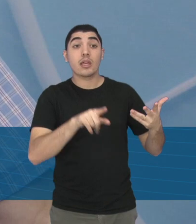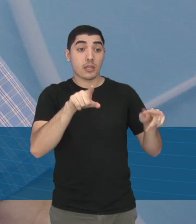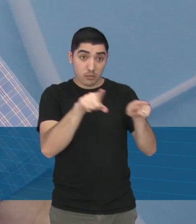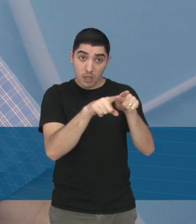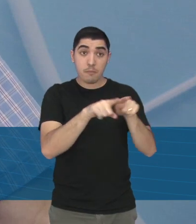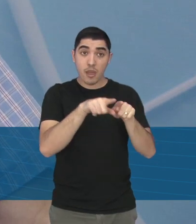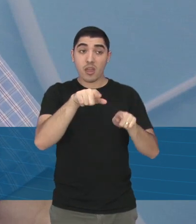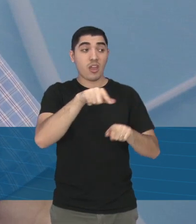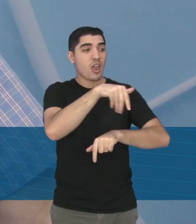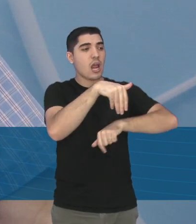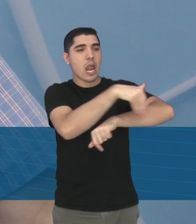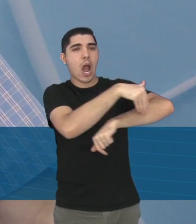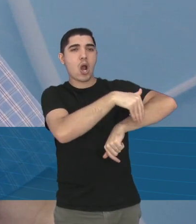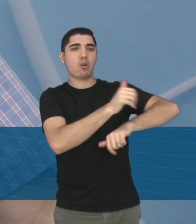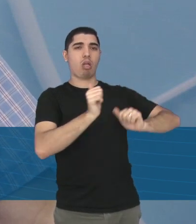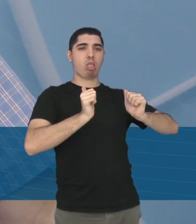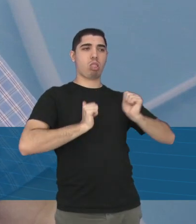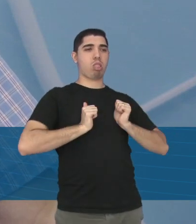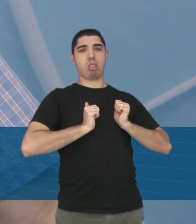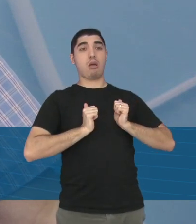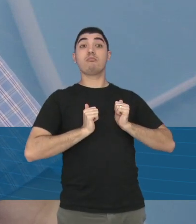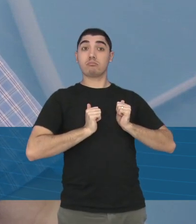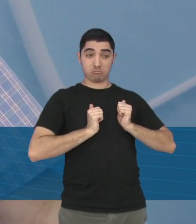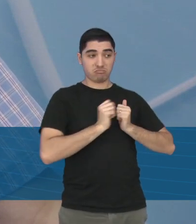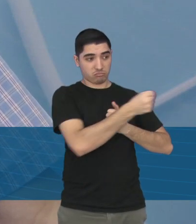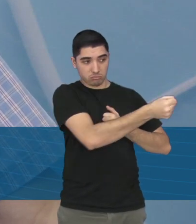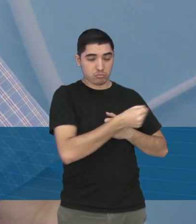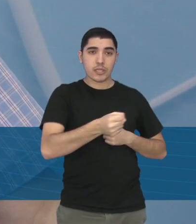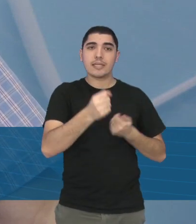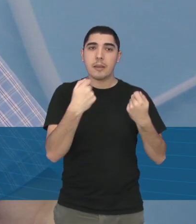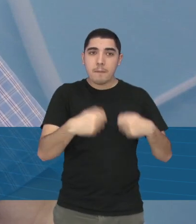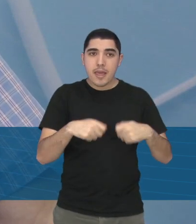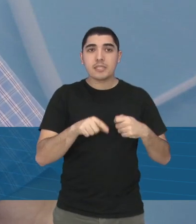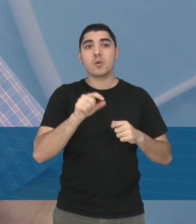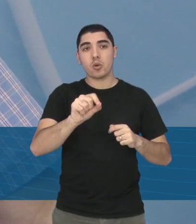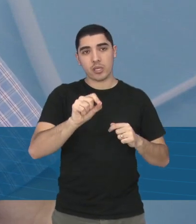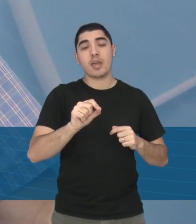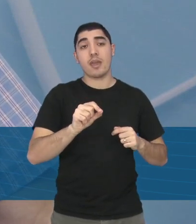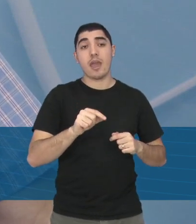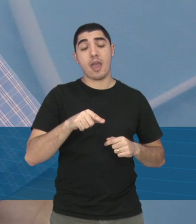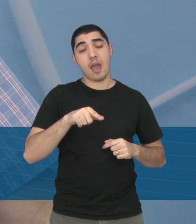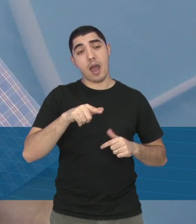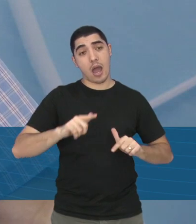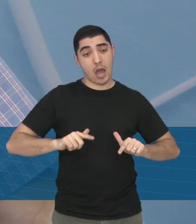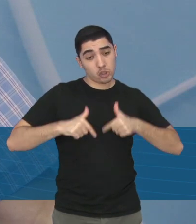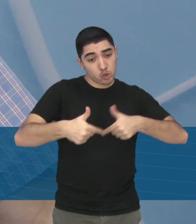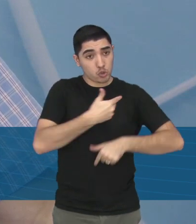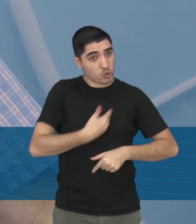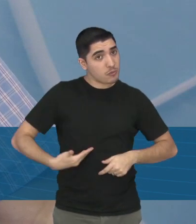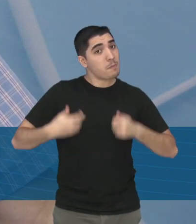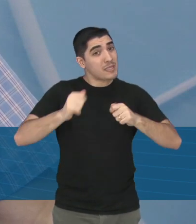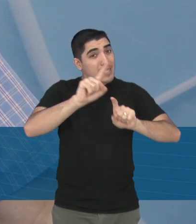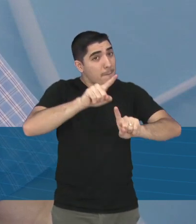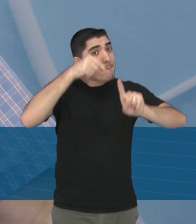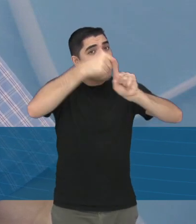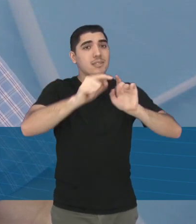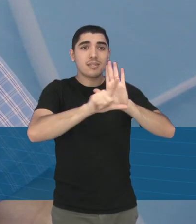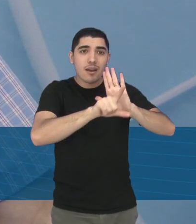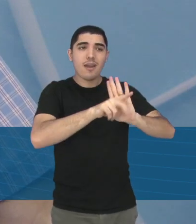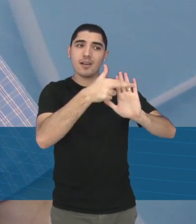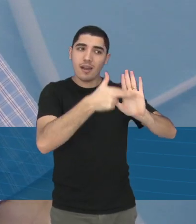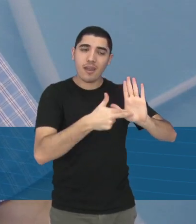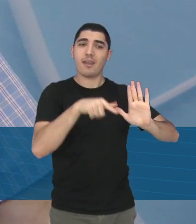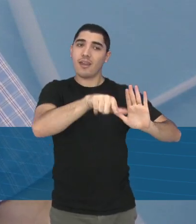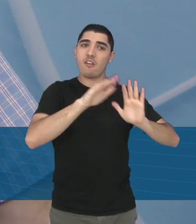rua. Isso deveria ser muito bem trabalhado, as políticas públicas deveriam ser mais fortes com relação a isso. A gente deveria